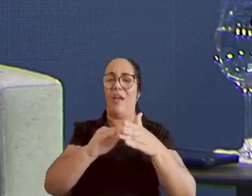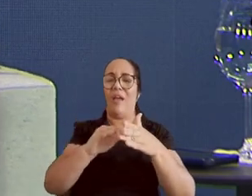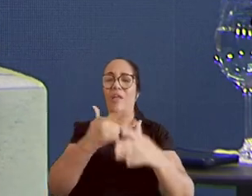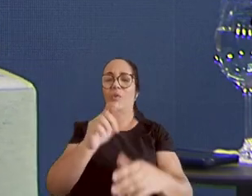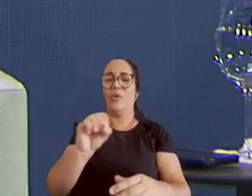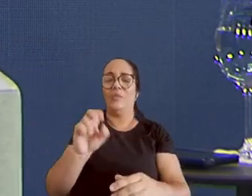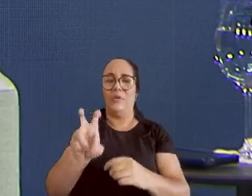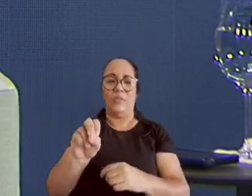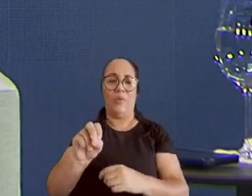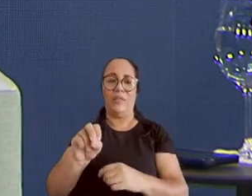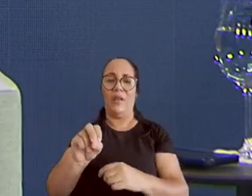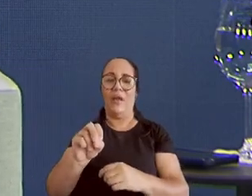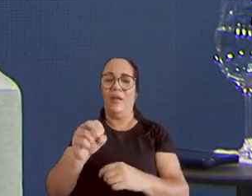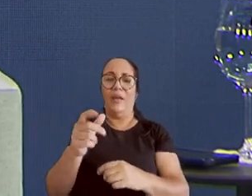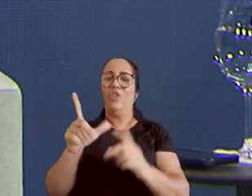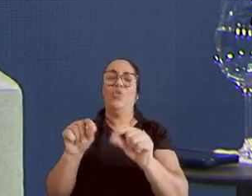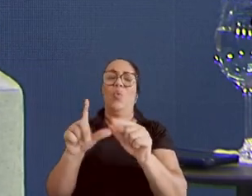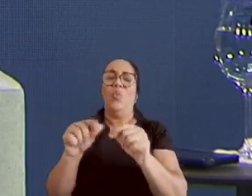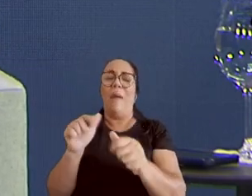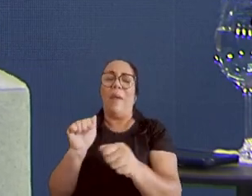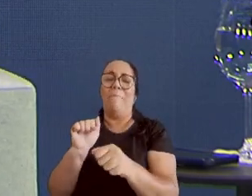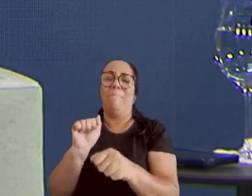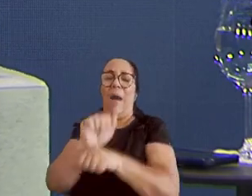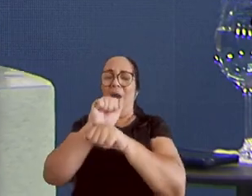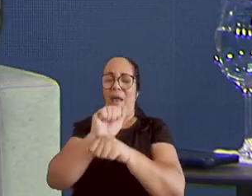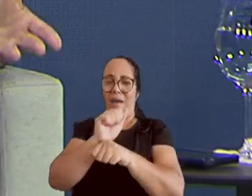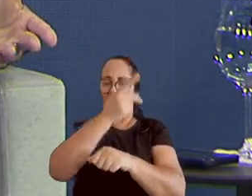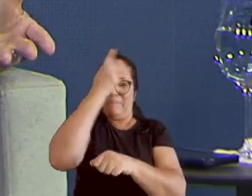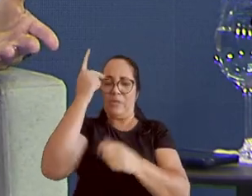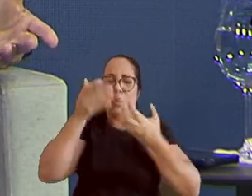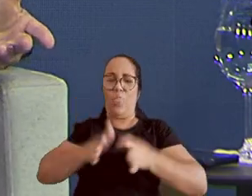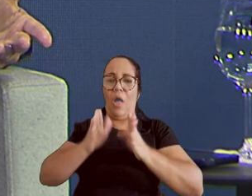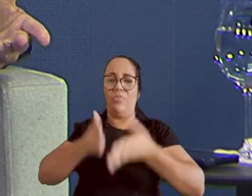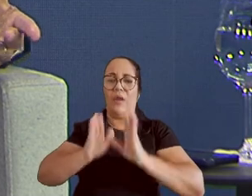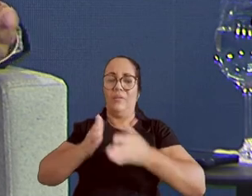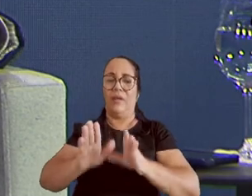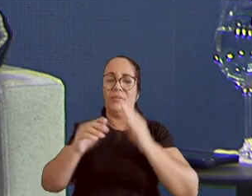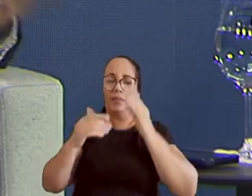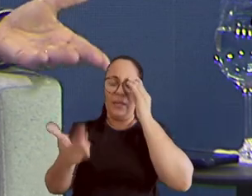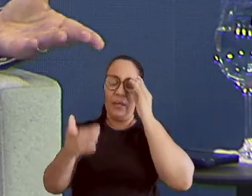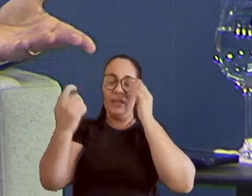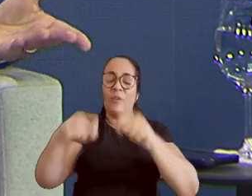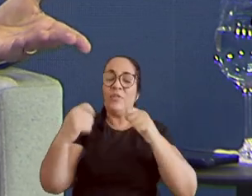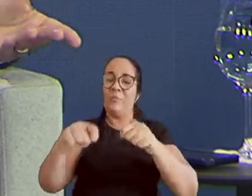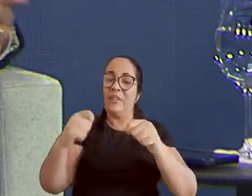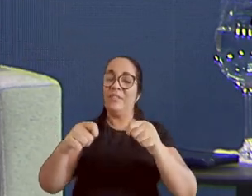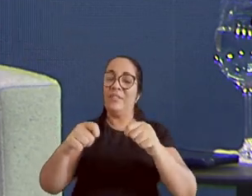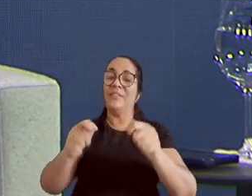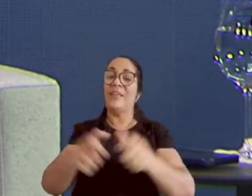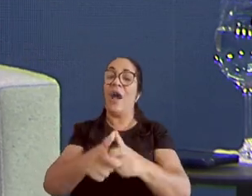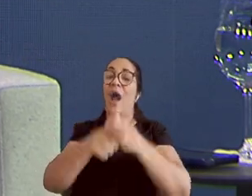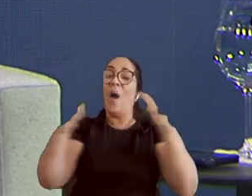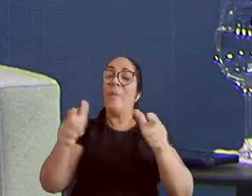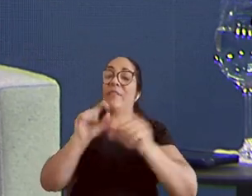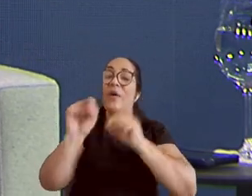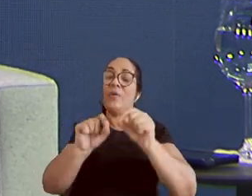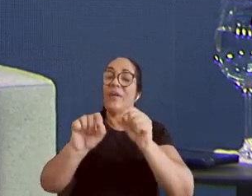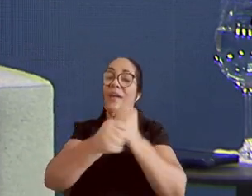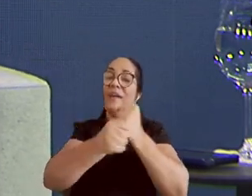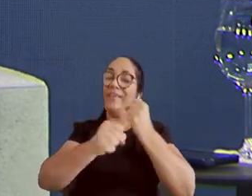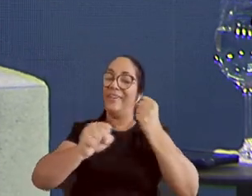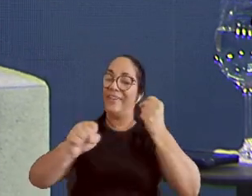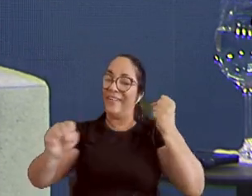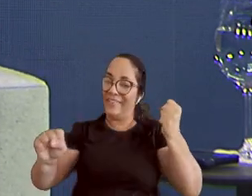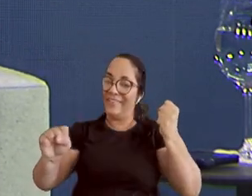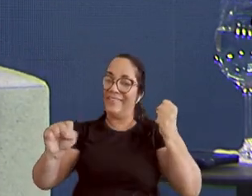para produzir alimentos ou você aumenta eficiência ou você aumenta a área né você faz os dois no